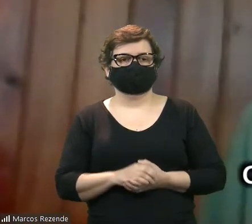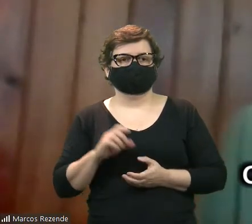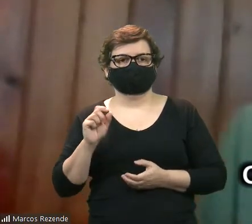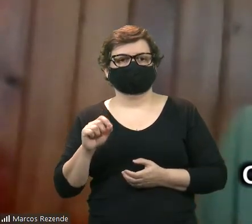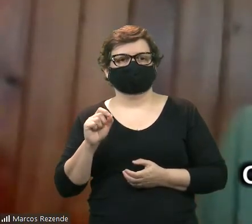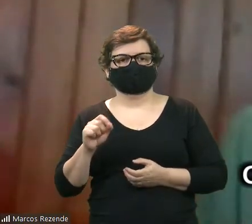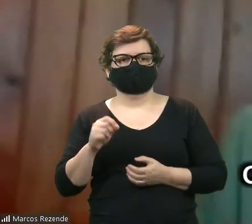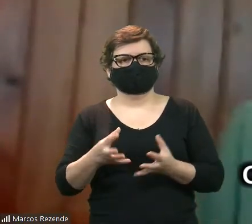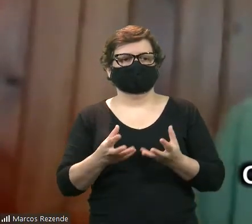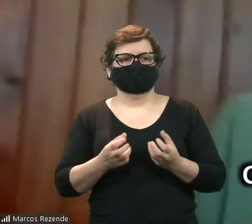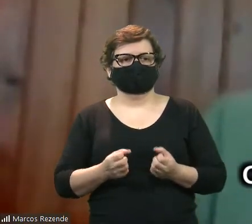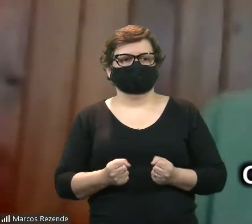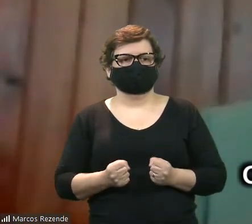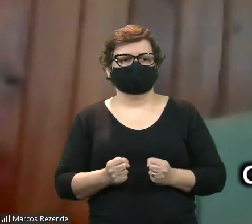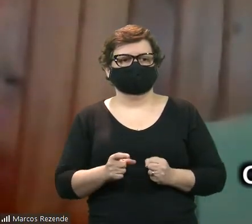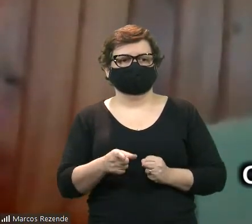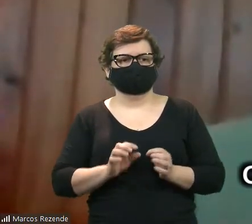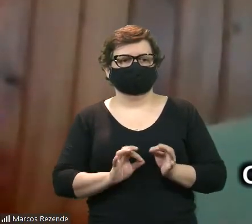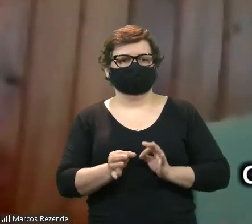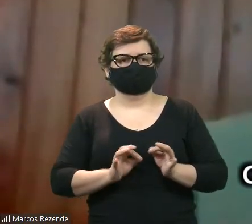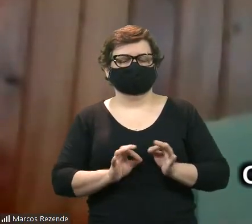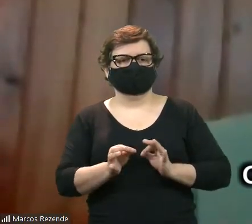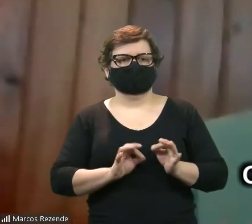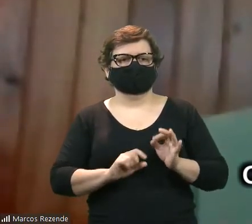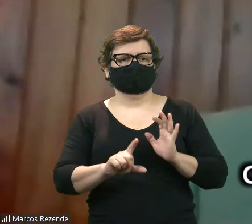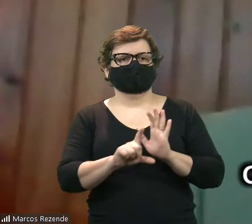vereadores que são favoráveis ao projeto de lei número